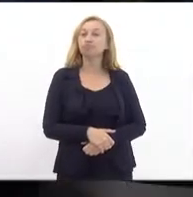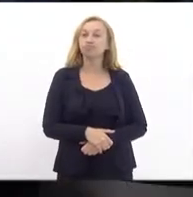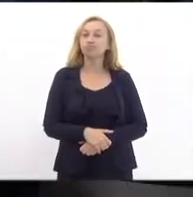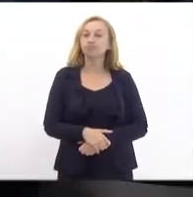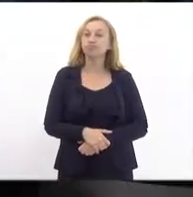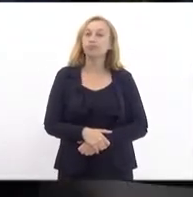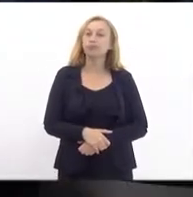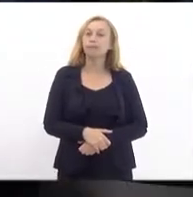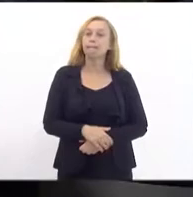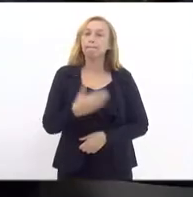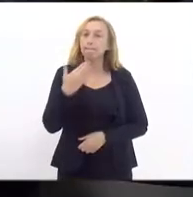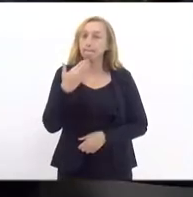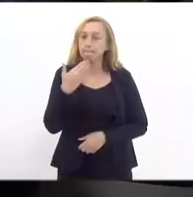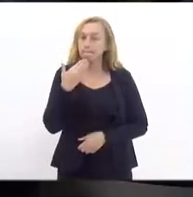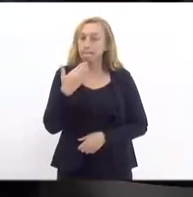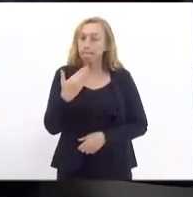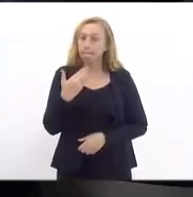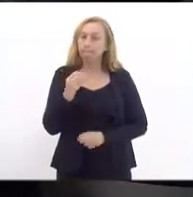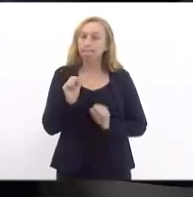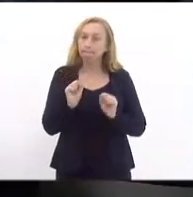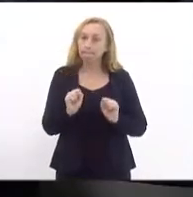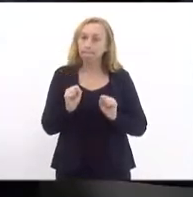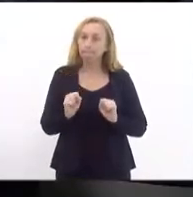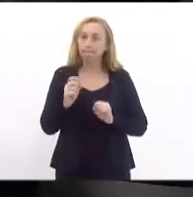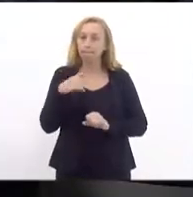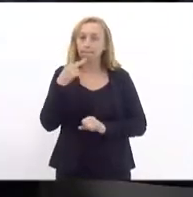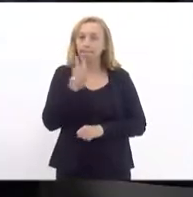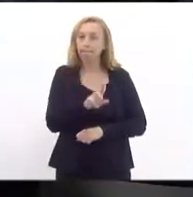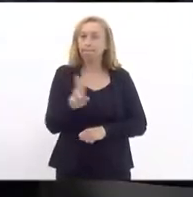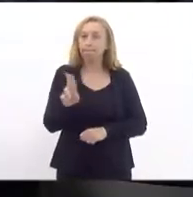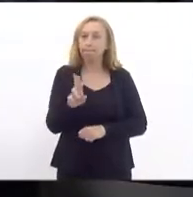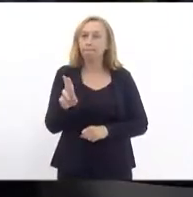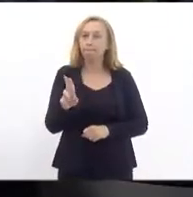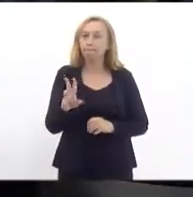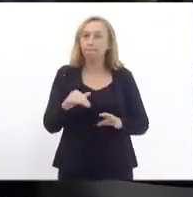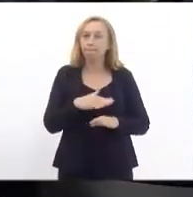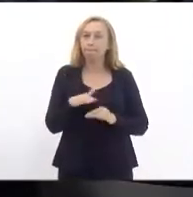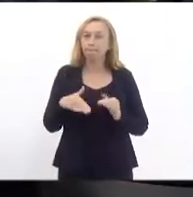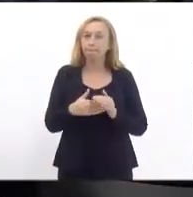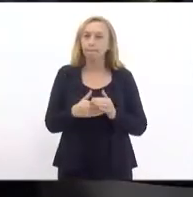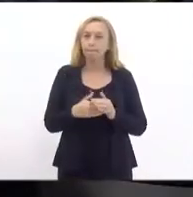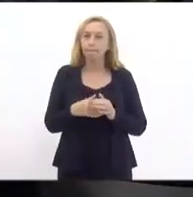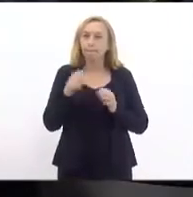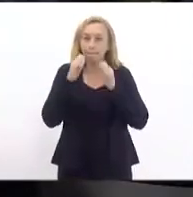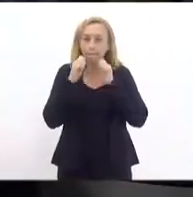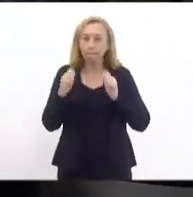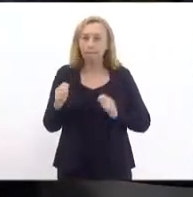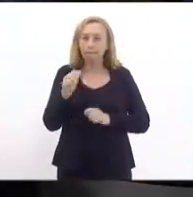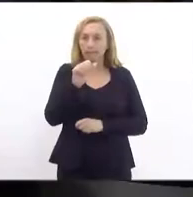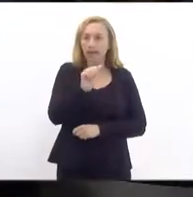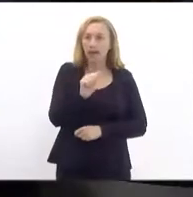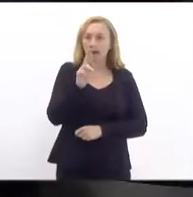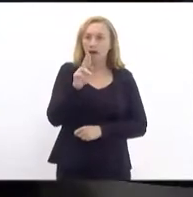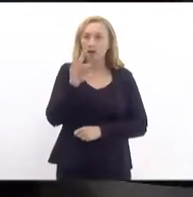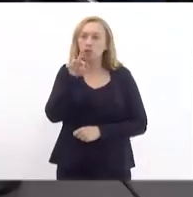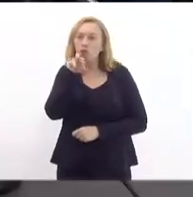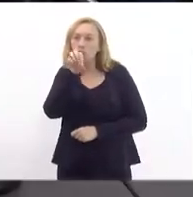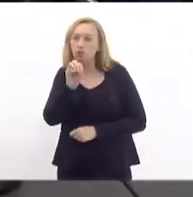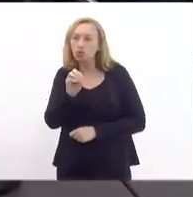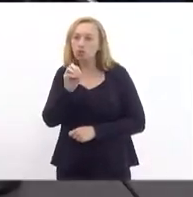senhora me dissesse se a senhora pode me dizer o nome completo do assessor Haroldo Júnior.